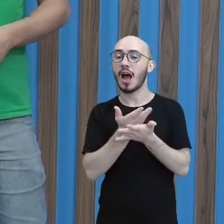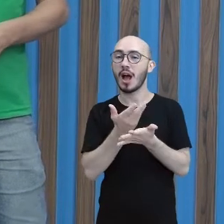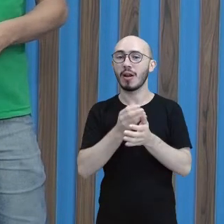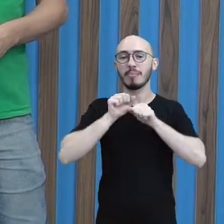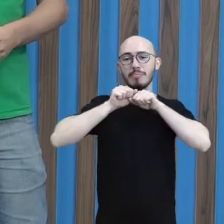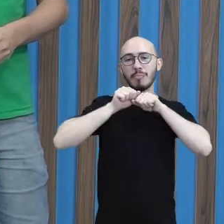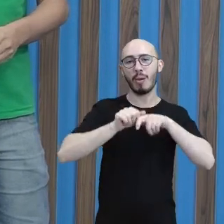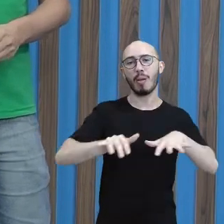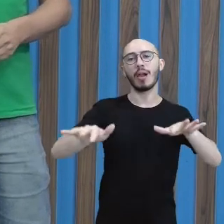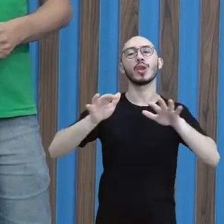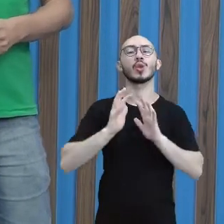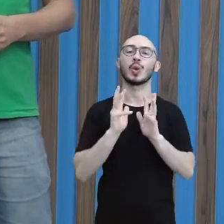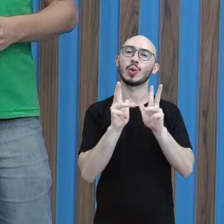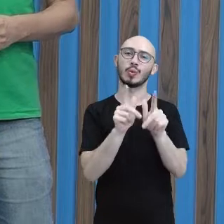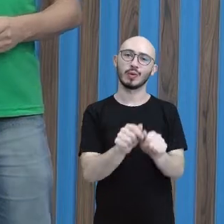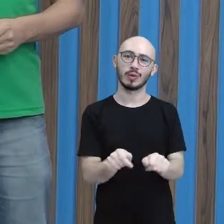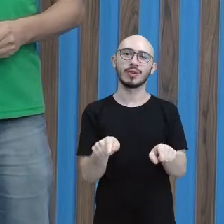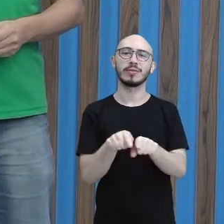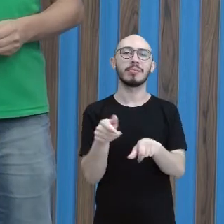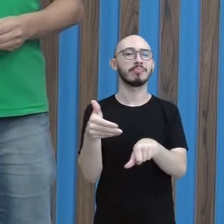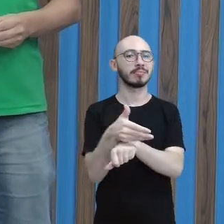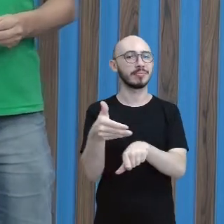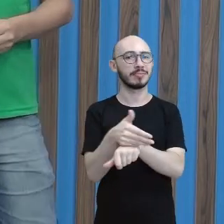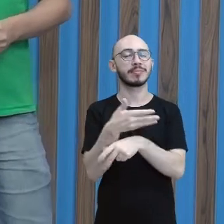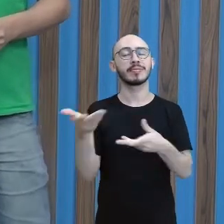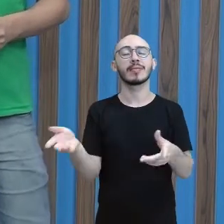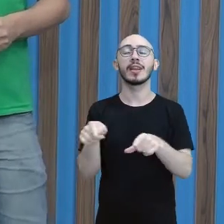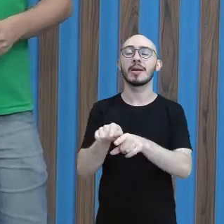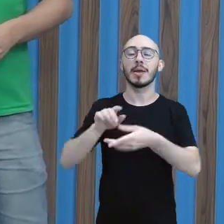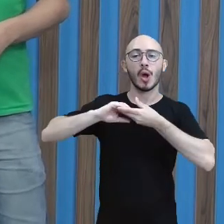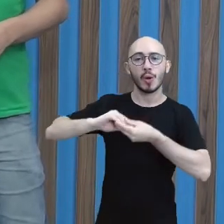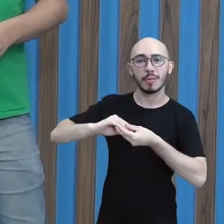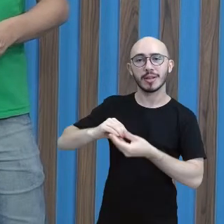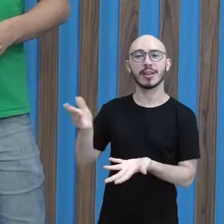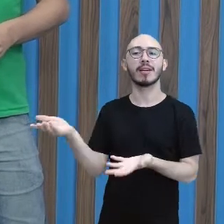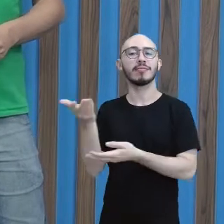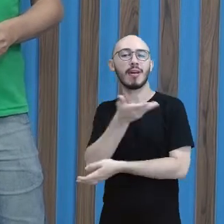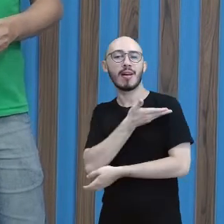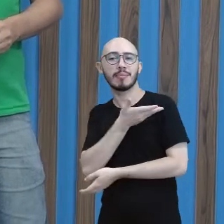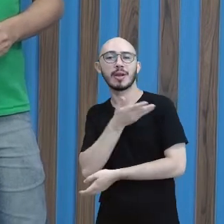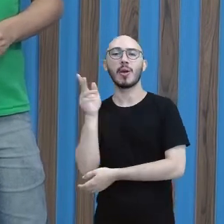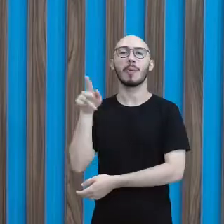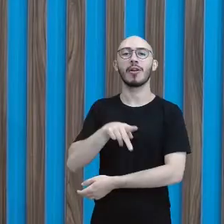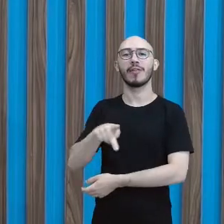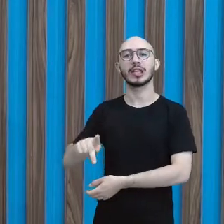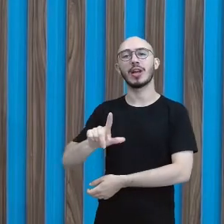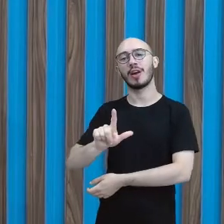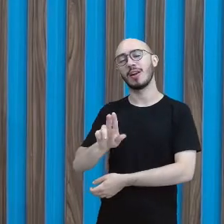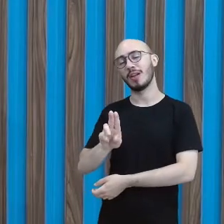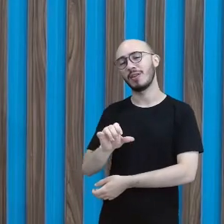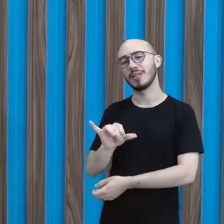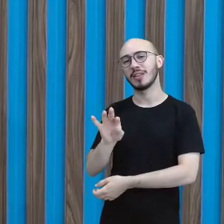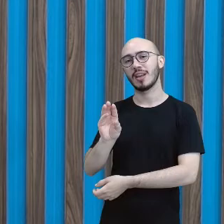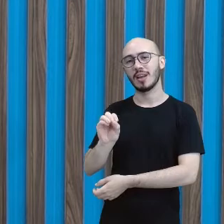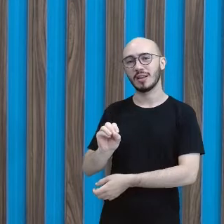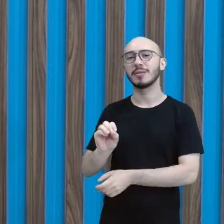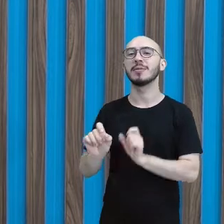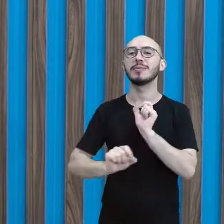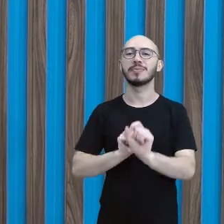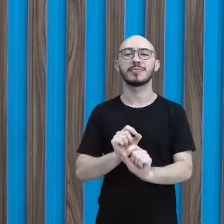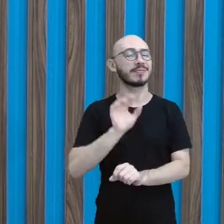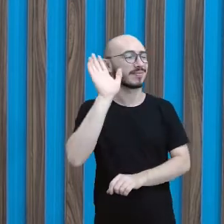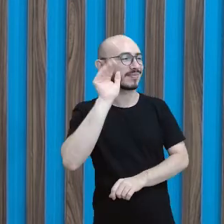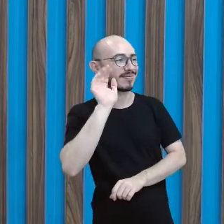todas, tá certo? E também eu vou cumprimentar o meu camarada professor Luciano. E